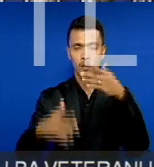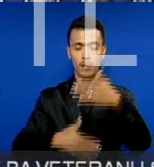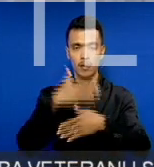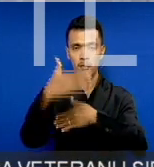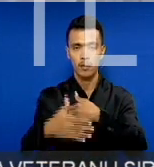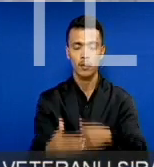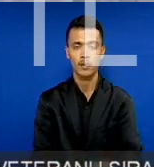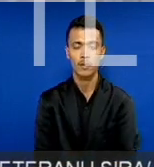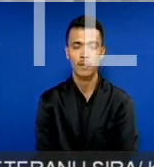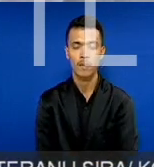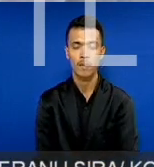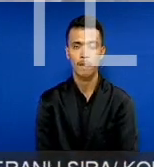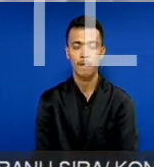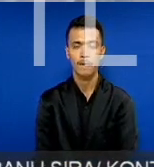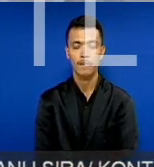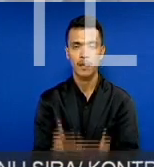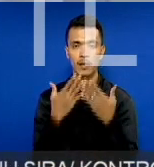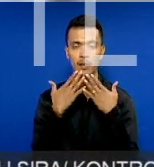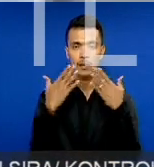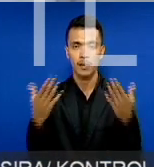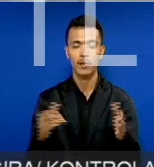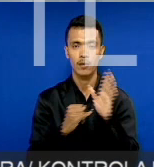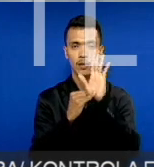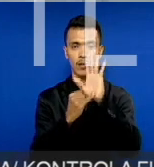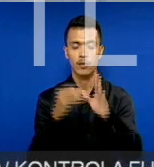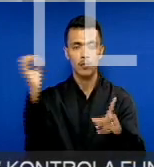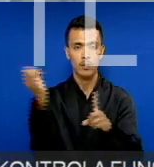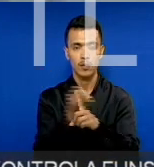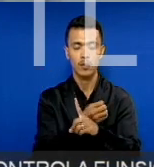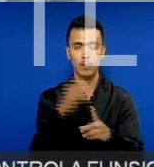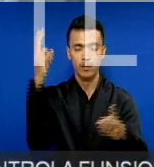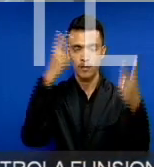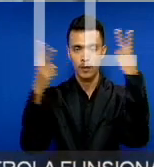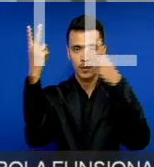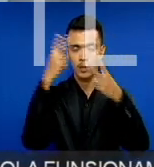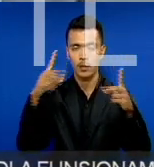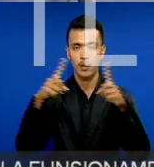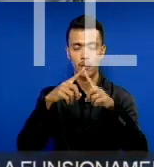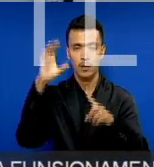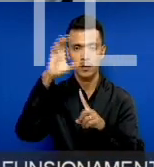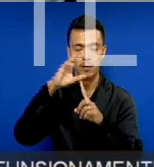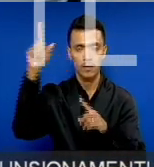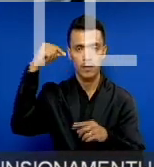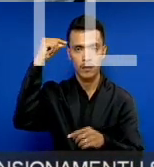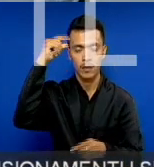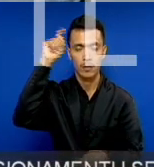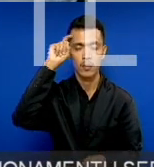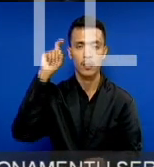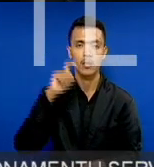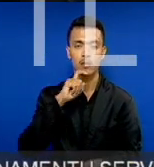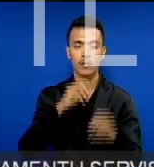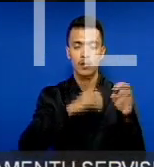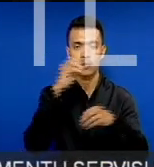moving forward. Sefi delegação ne agradece hodi introduz on objetivo visita delegação niamba sefi governo Senana Guzmão,